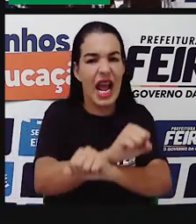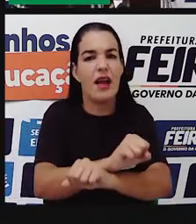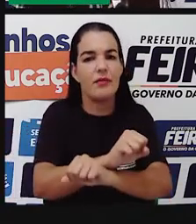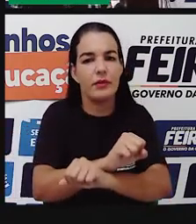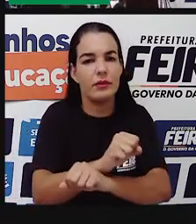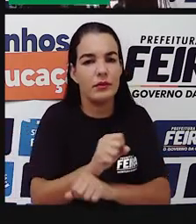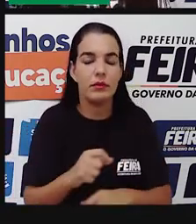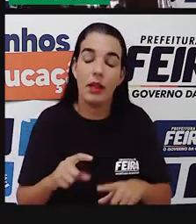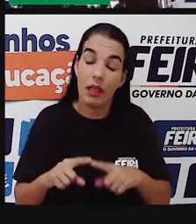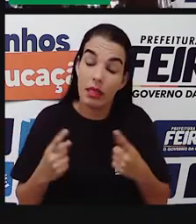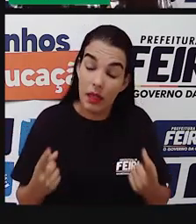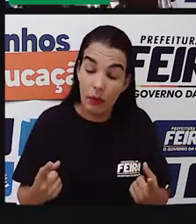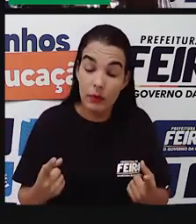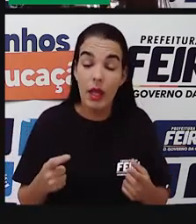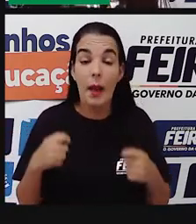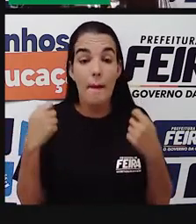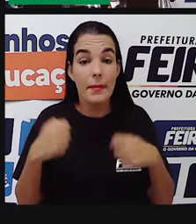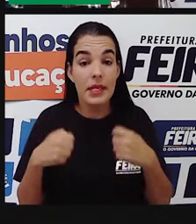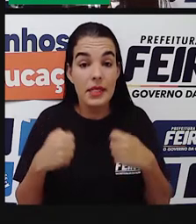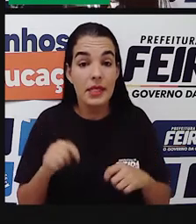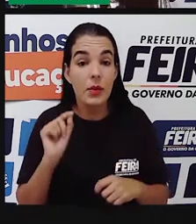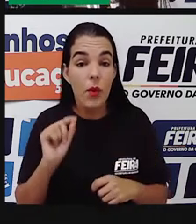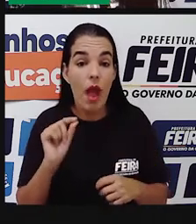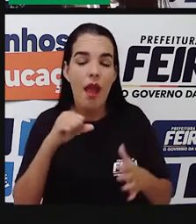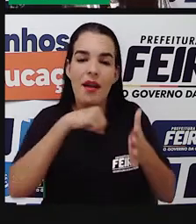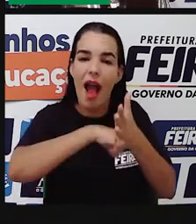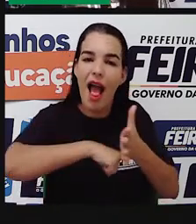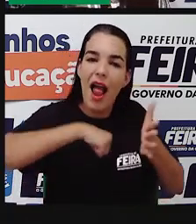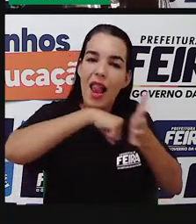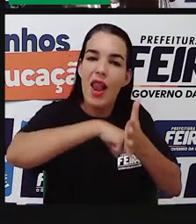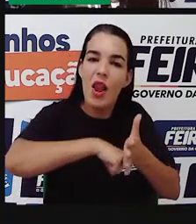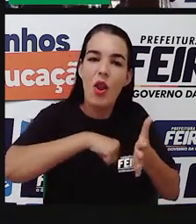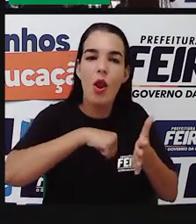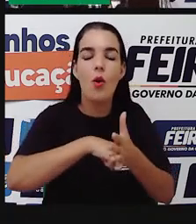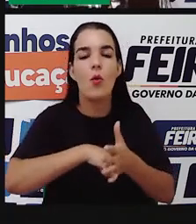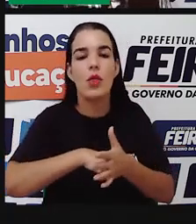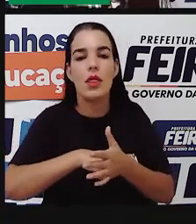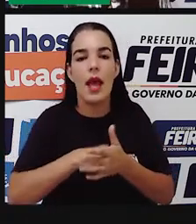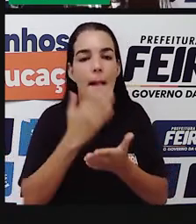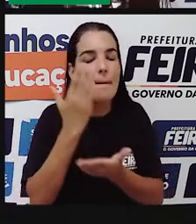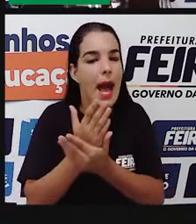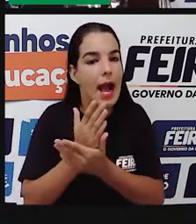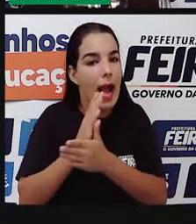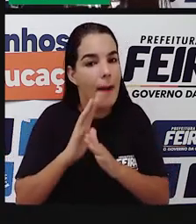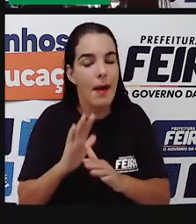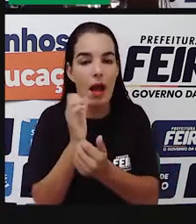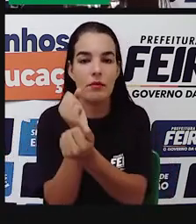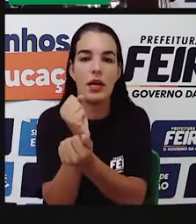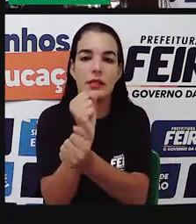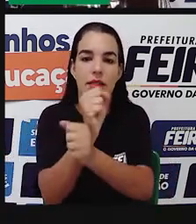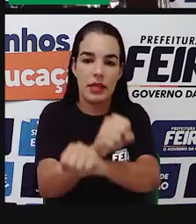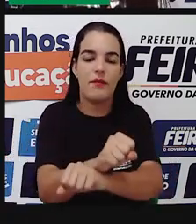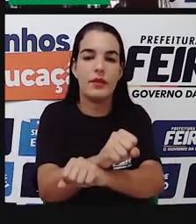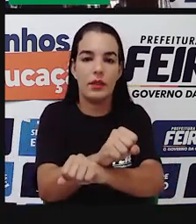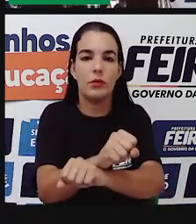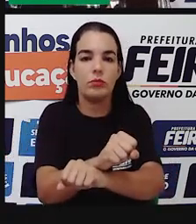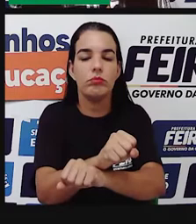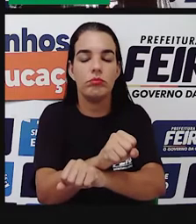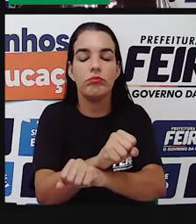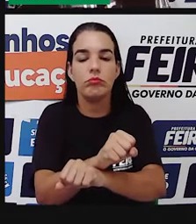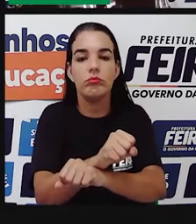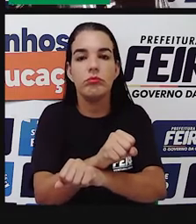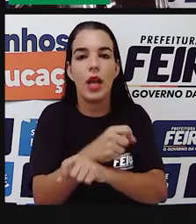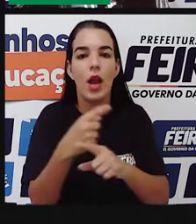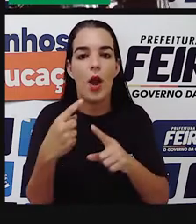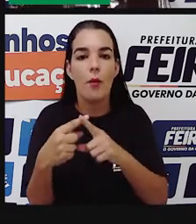dessa? Obviamente que ninguém quer ser, ninguém vai aceitar de forma pacífica. Então, houve sim a resistência negra através da